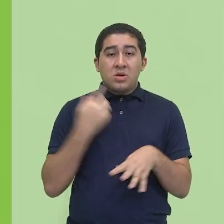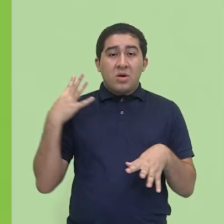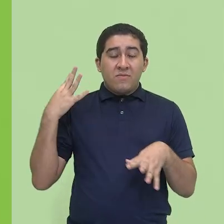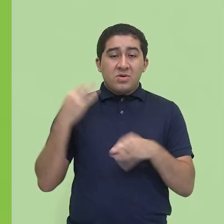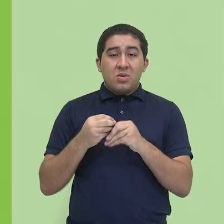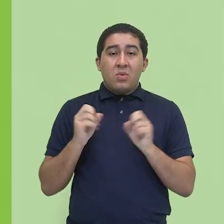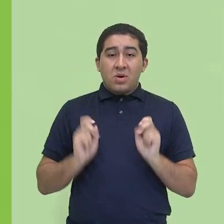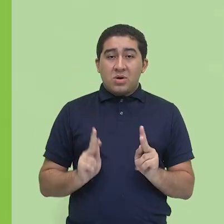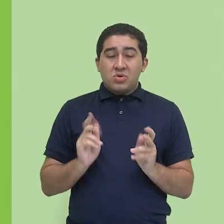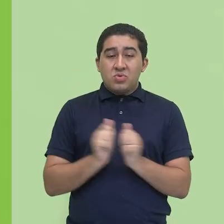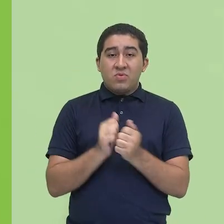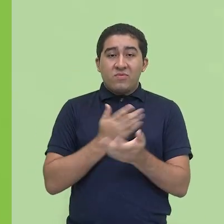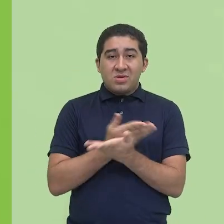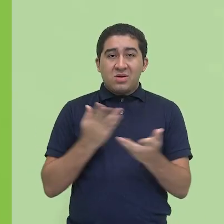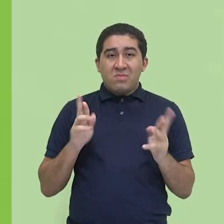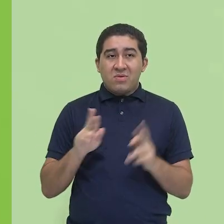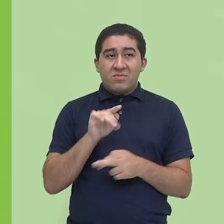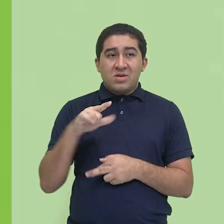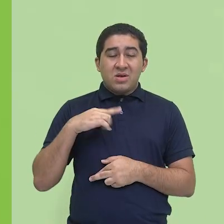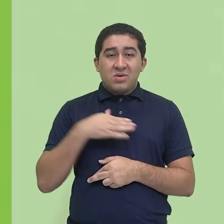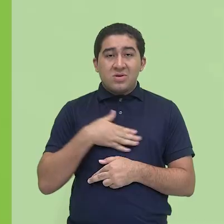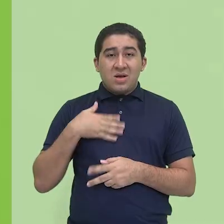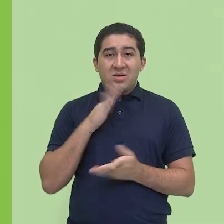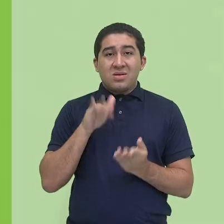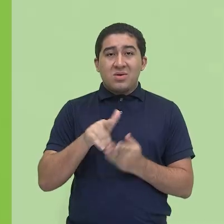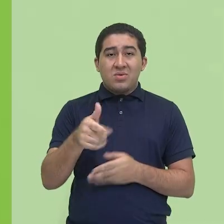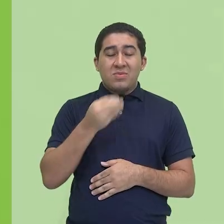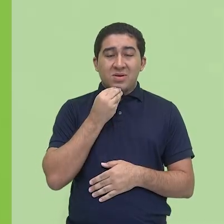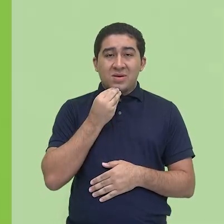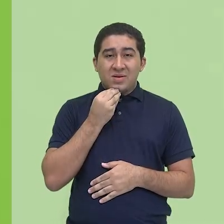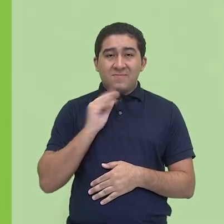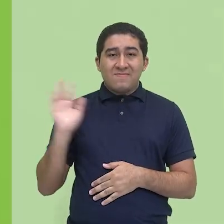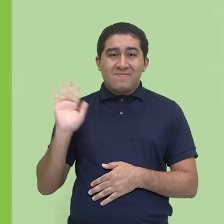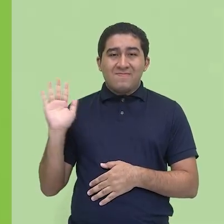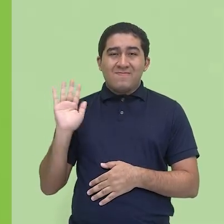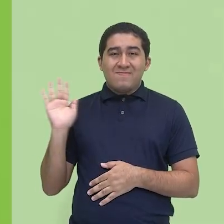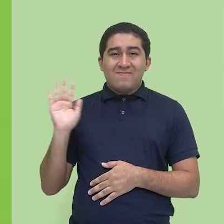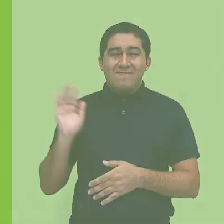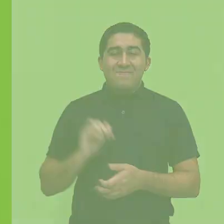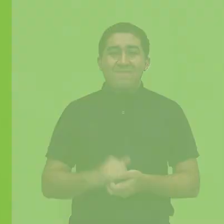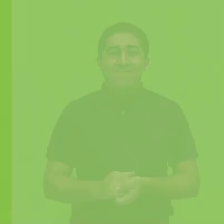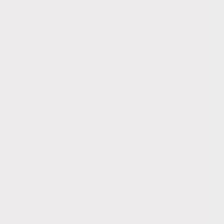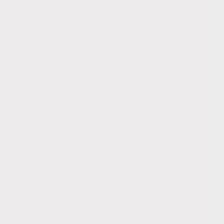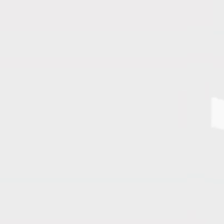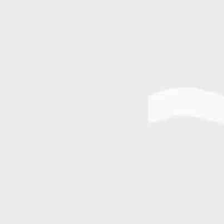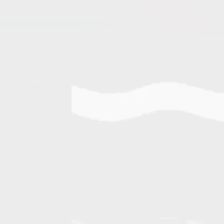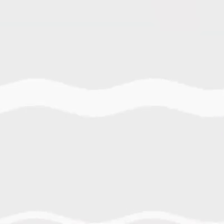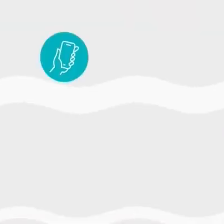revisão com vocês, espero que vocês tenham gostado, até uma próxima oportunidade, tchau, tchau!